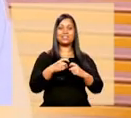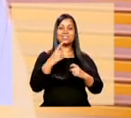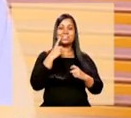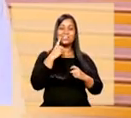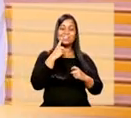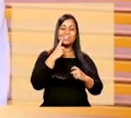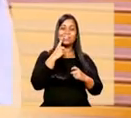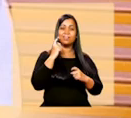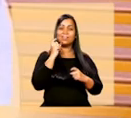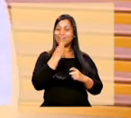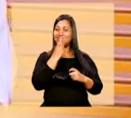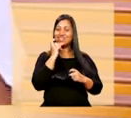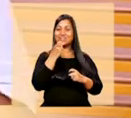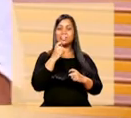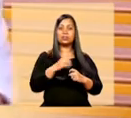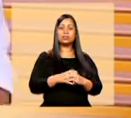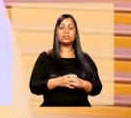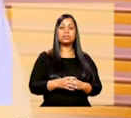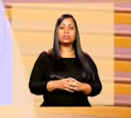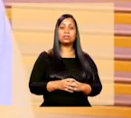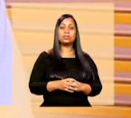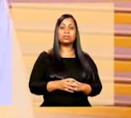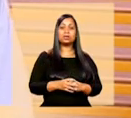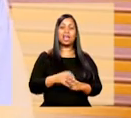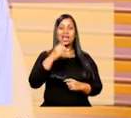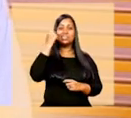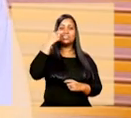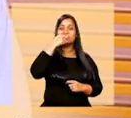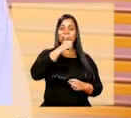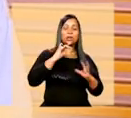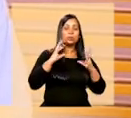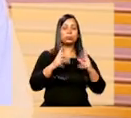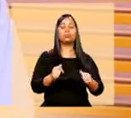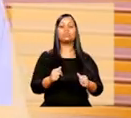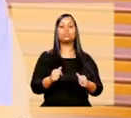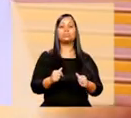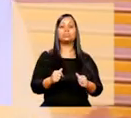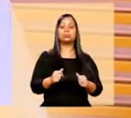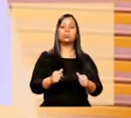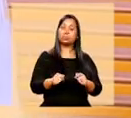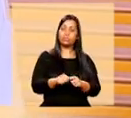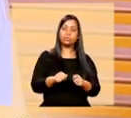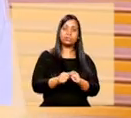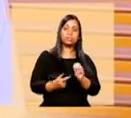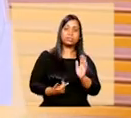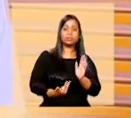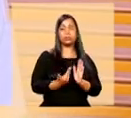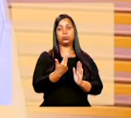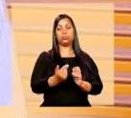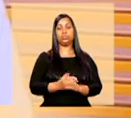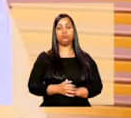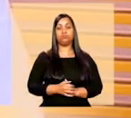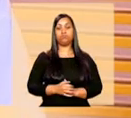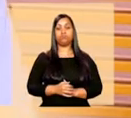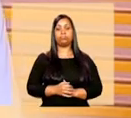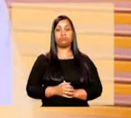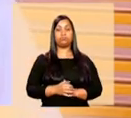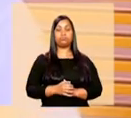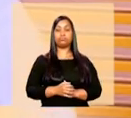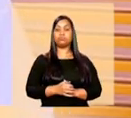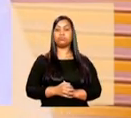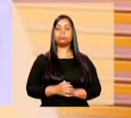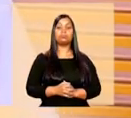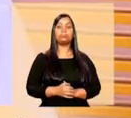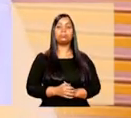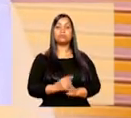dentista, avaliaram meus dentes, tiraram todos que tinham que tirar, e cirurgia. Vamos fazer. Não vi, depois